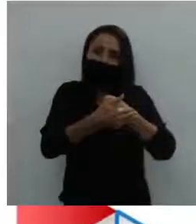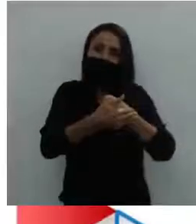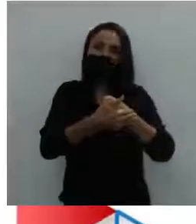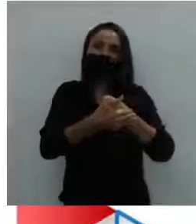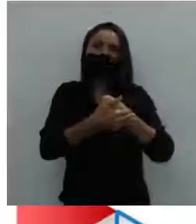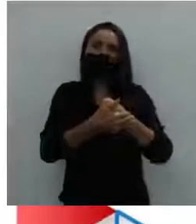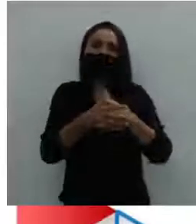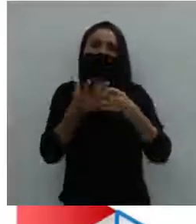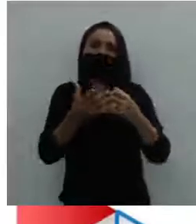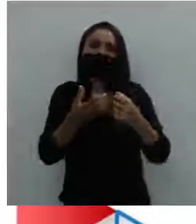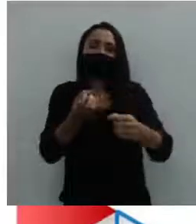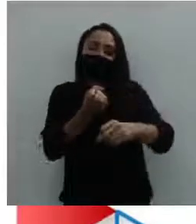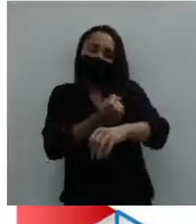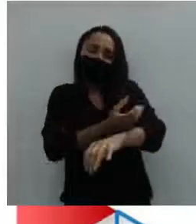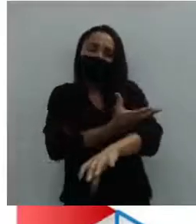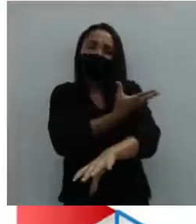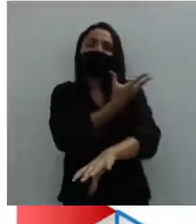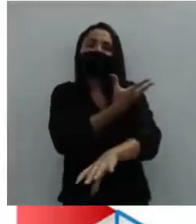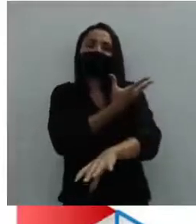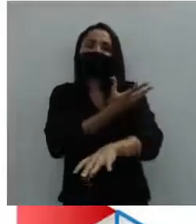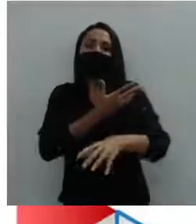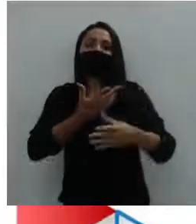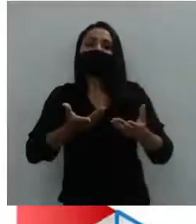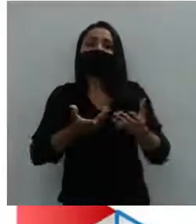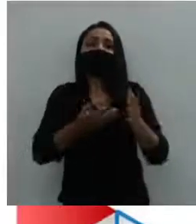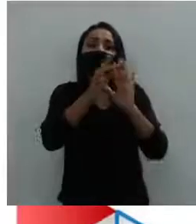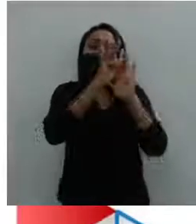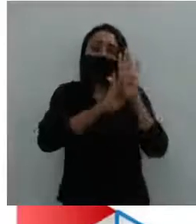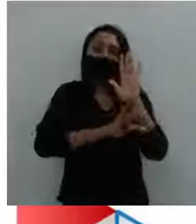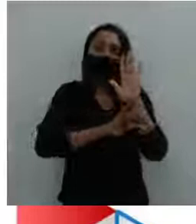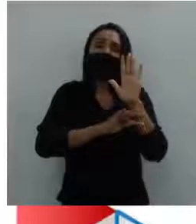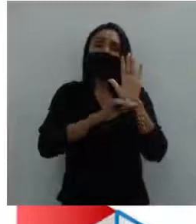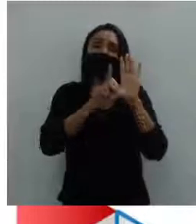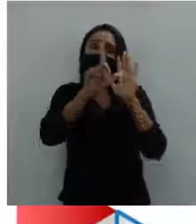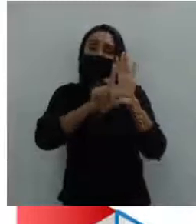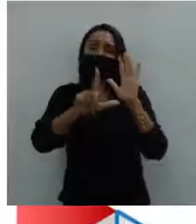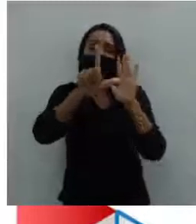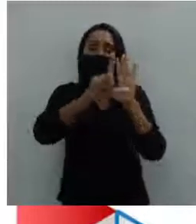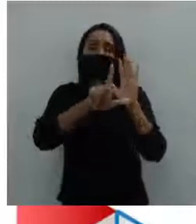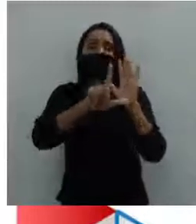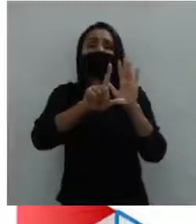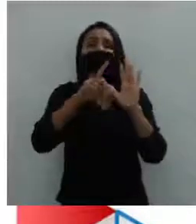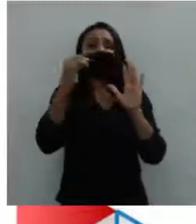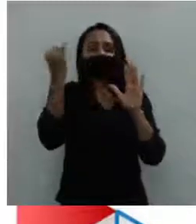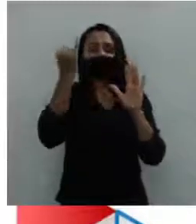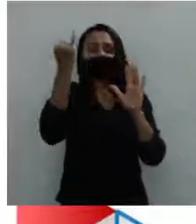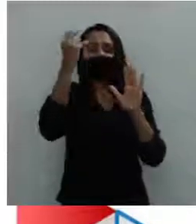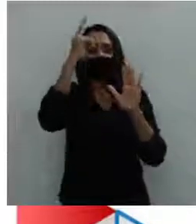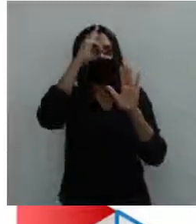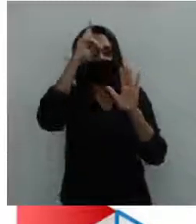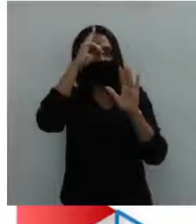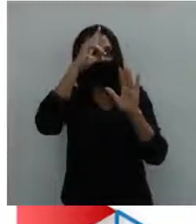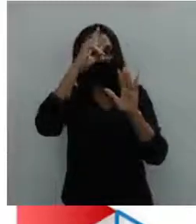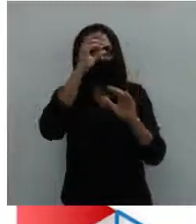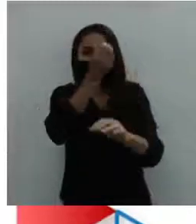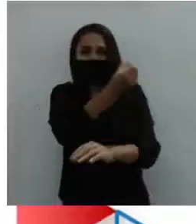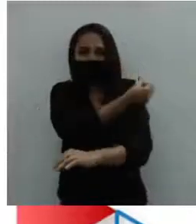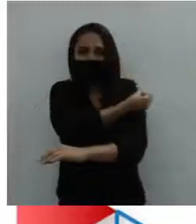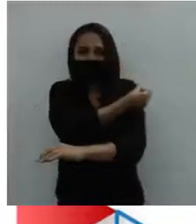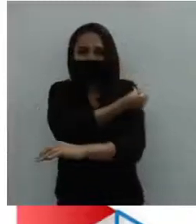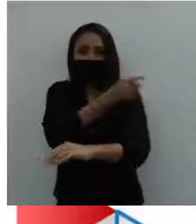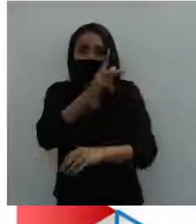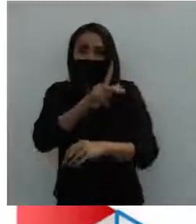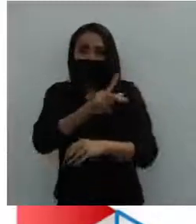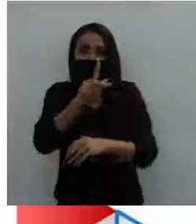a emoção. Então, texto literário, algo importante. Lembram quando eram sexto ano e o professor